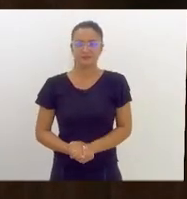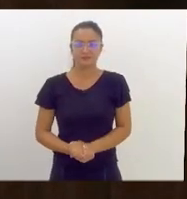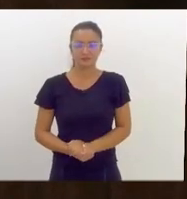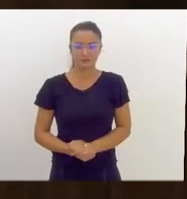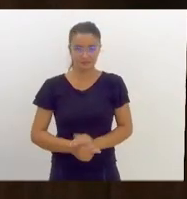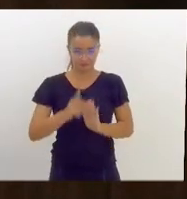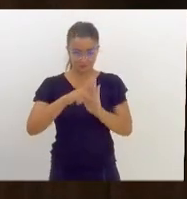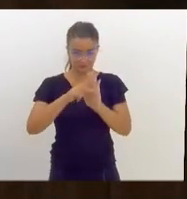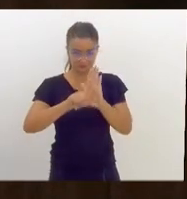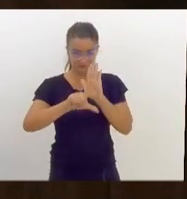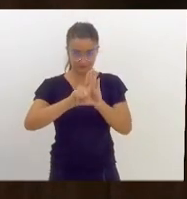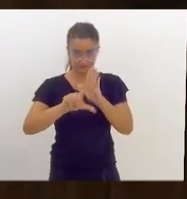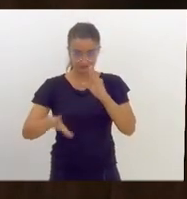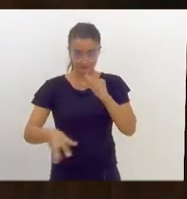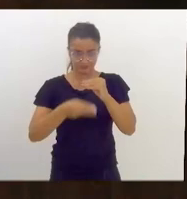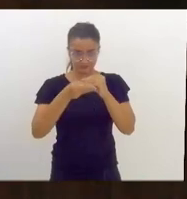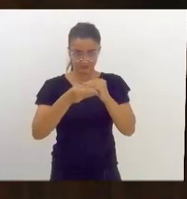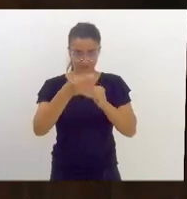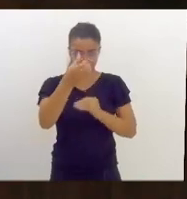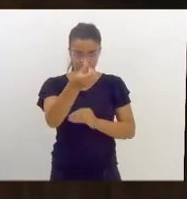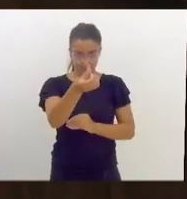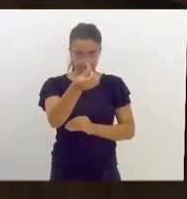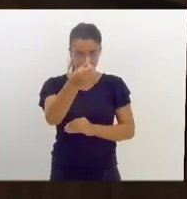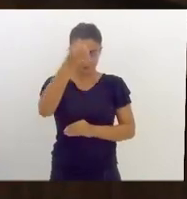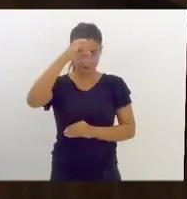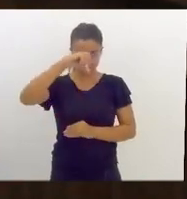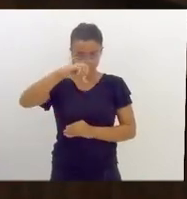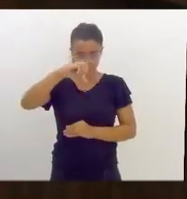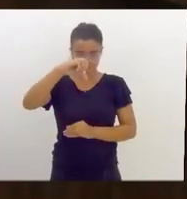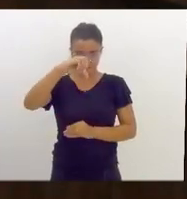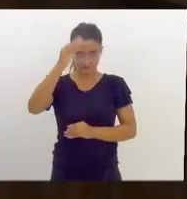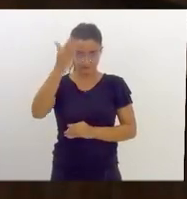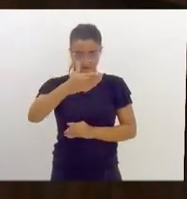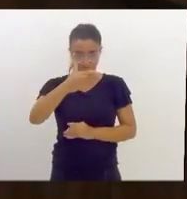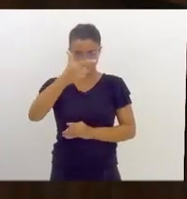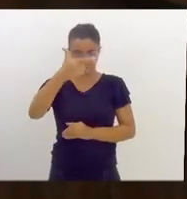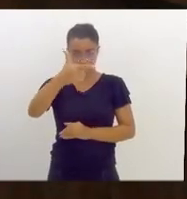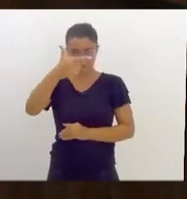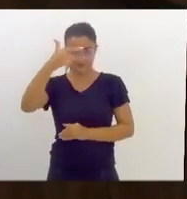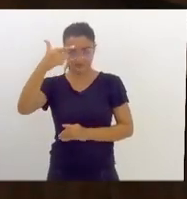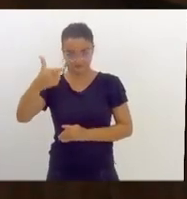projeto de lei complementar 69 de 22,